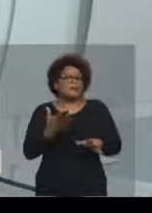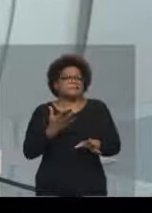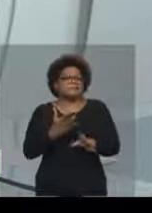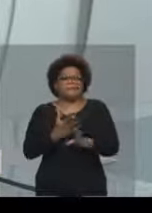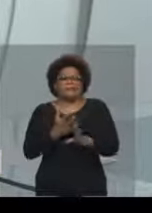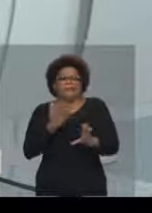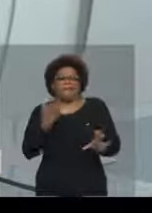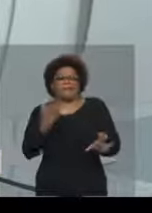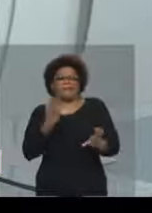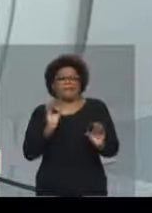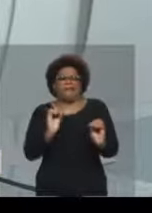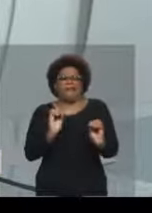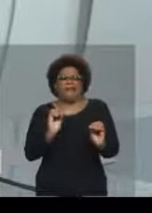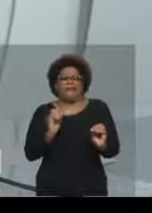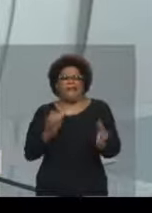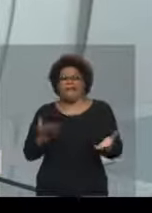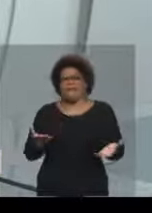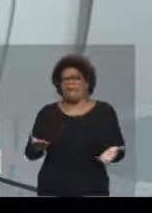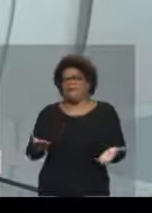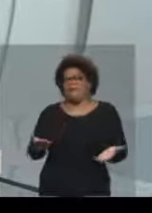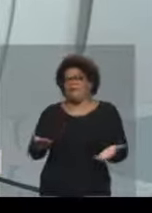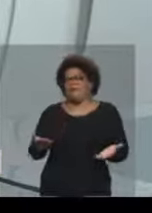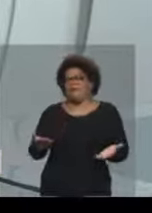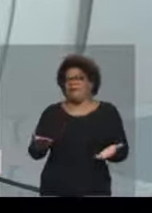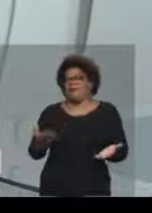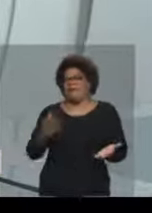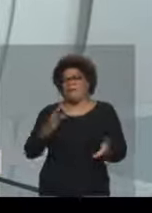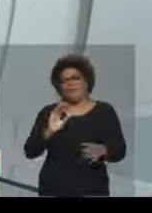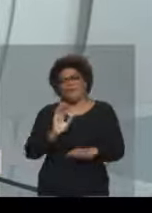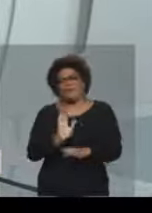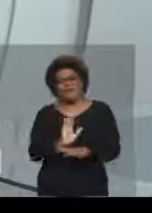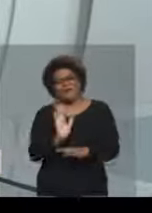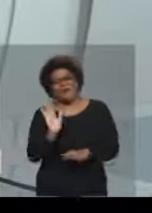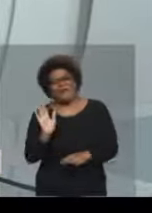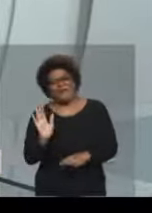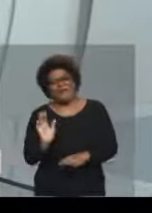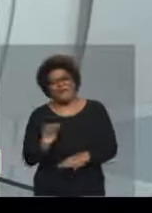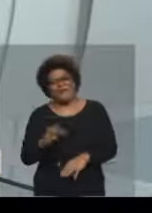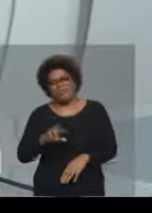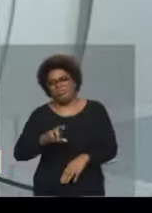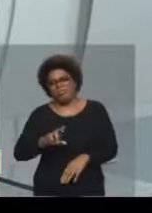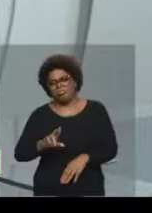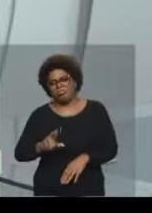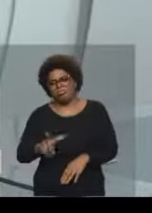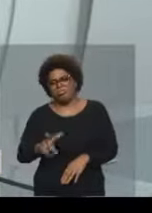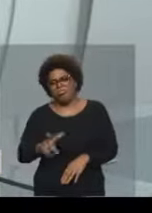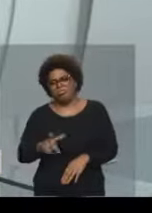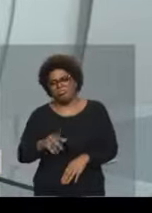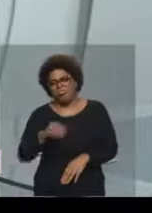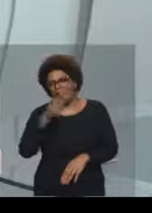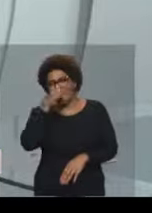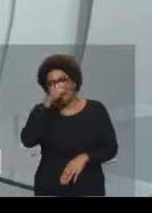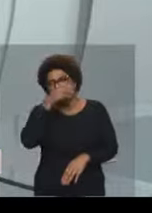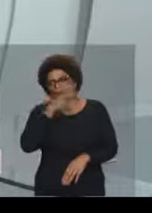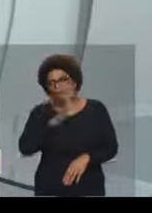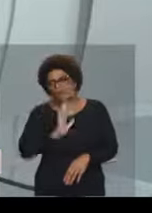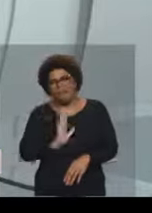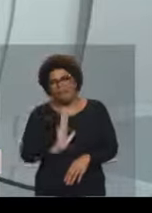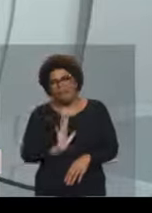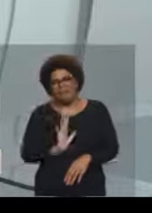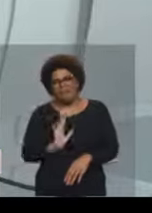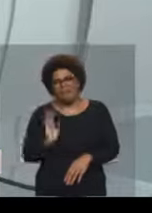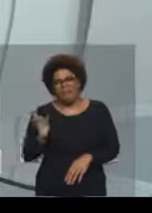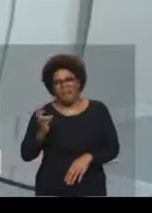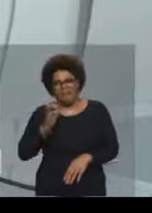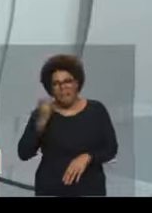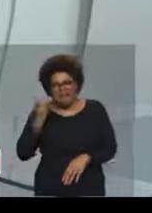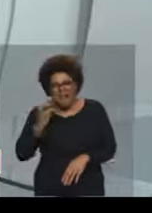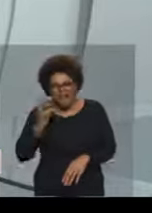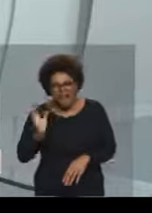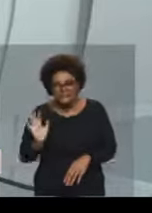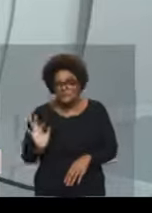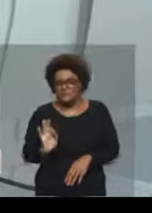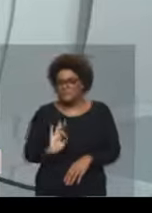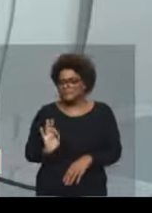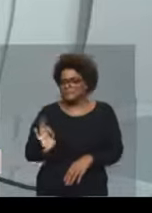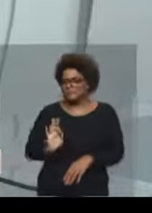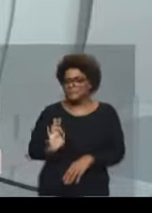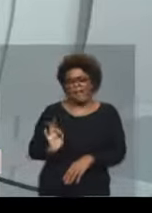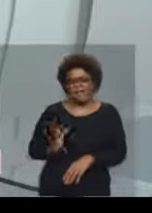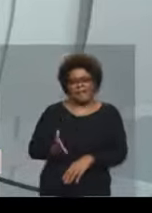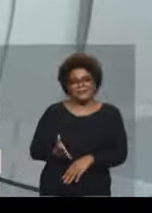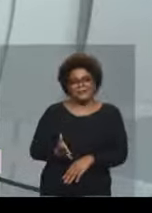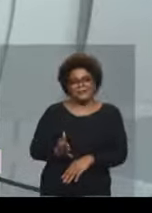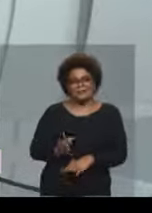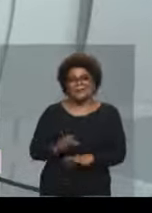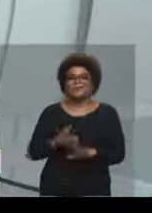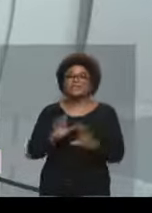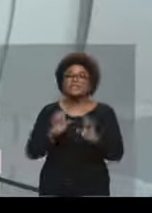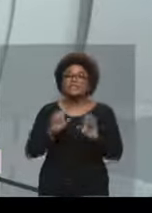nada disso não, essa coisa não é tão grave assim não, porque tem a ver essa questão dessa identificação. Então, a subjetividade é isso. Cabe